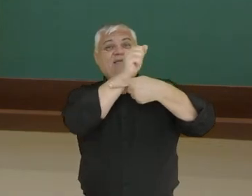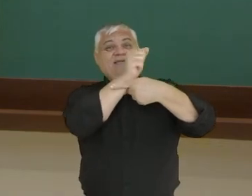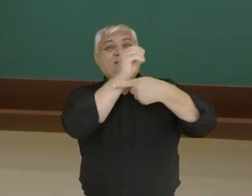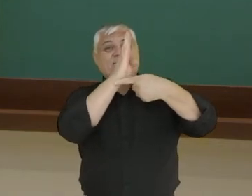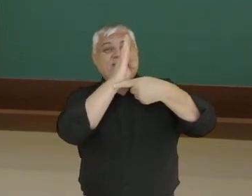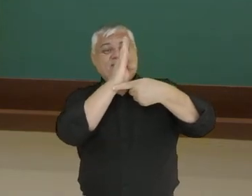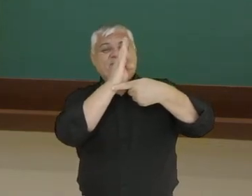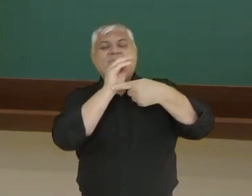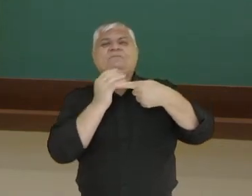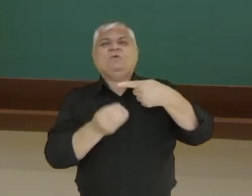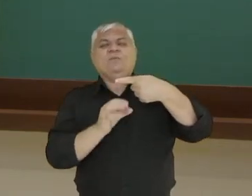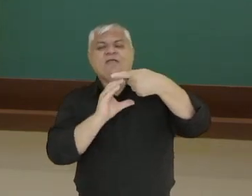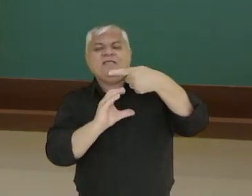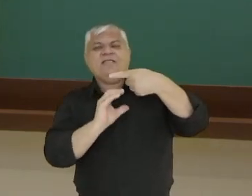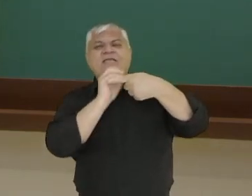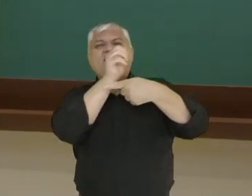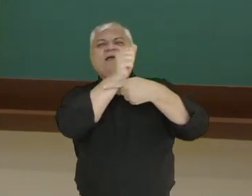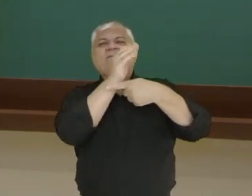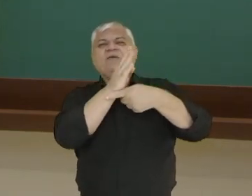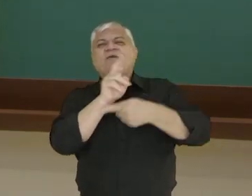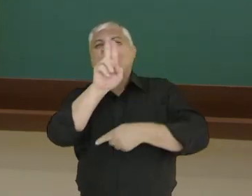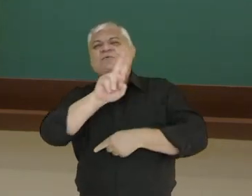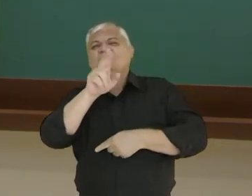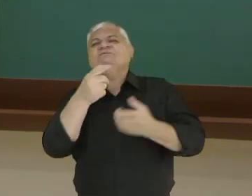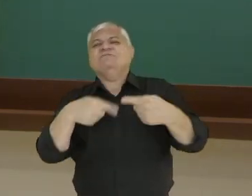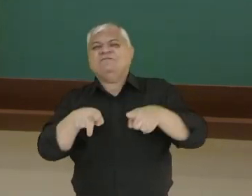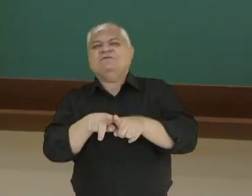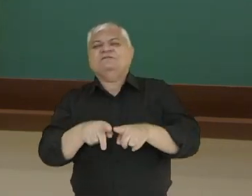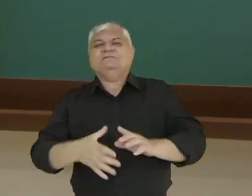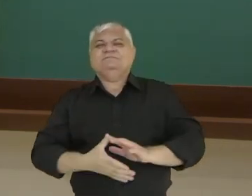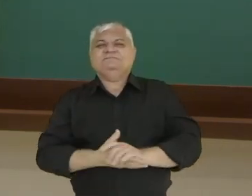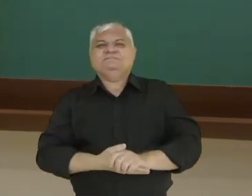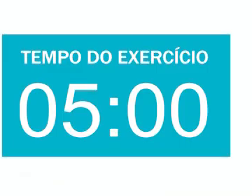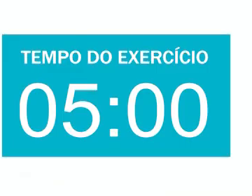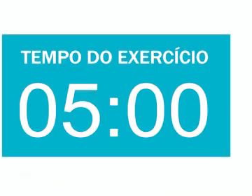C. Então, use as propriedades e já já a gente volta.